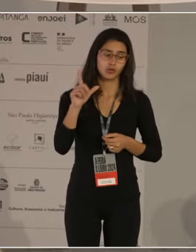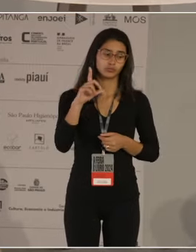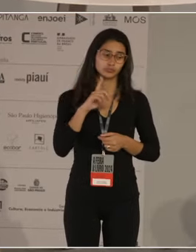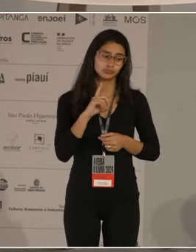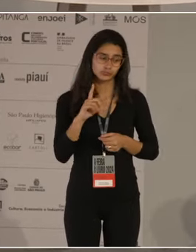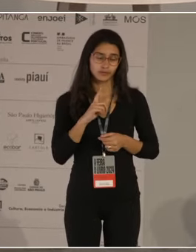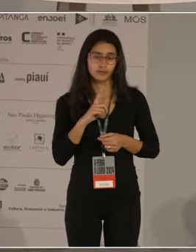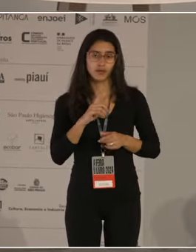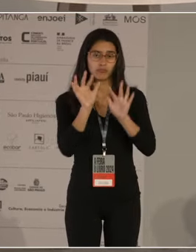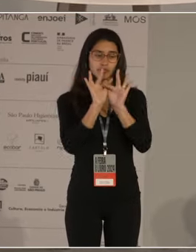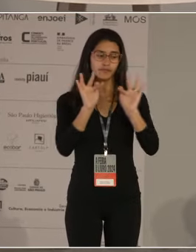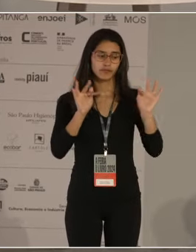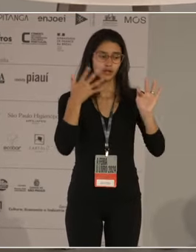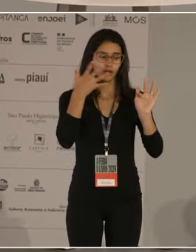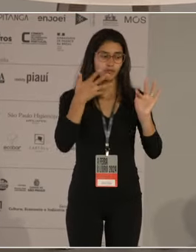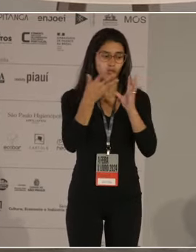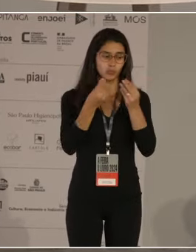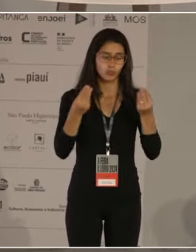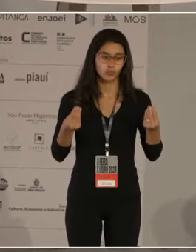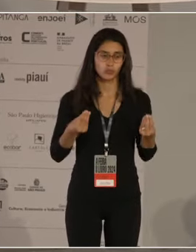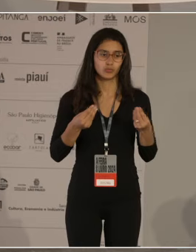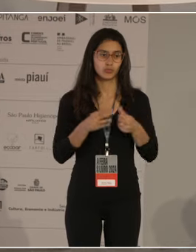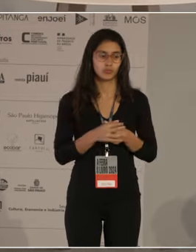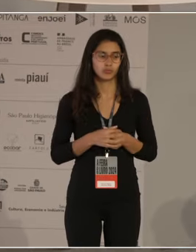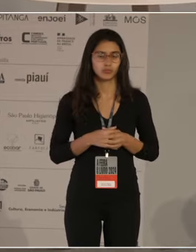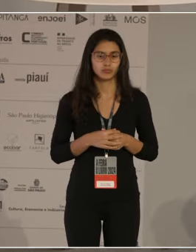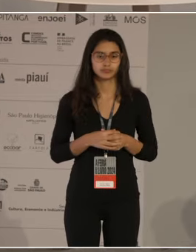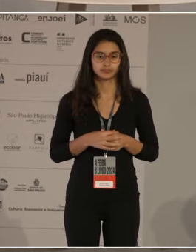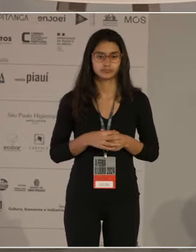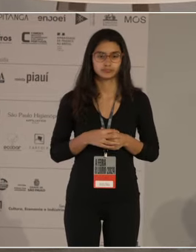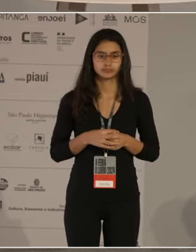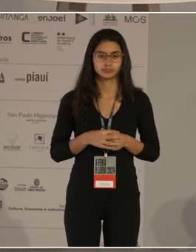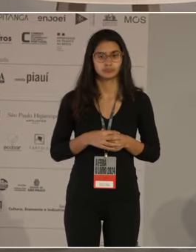tem uma frase que você diz muito